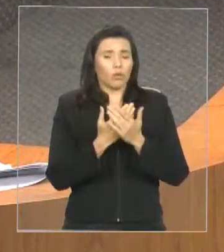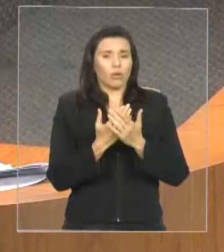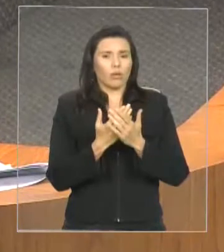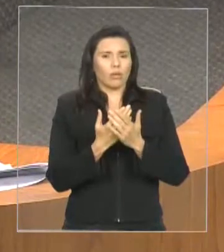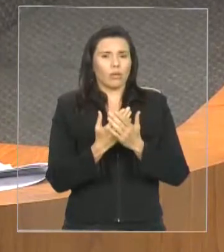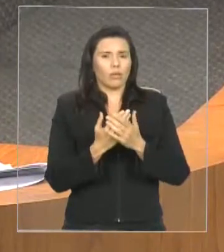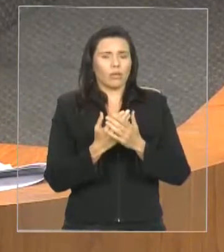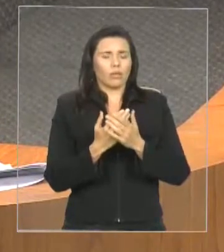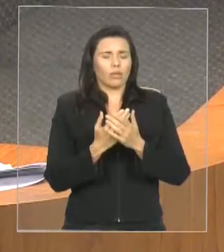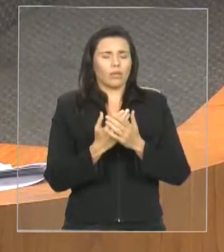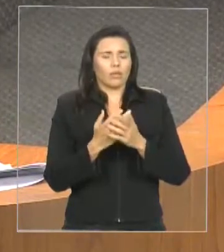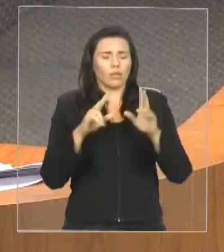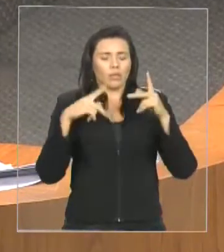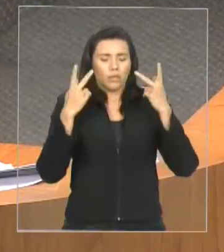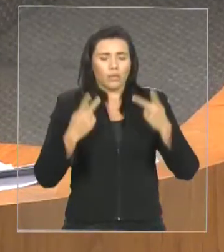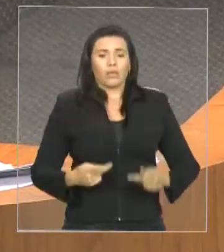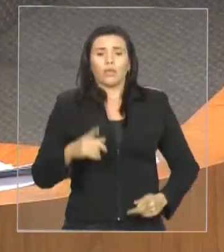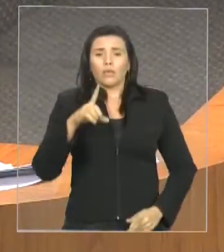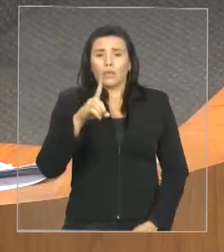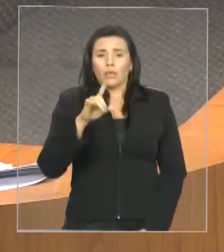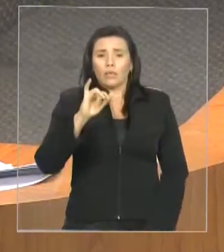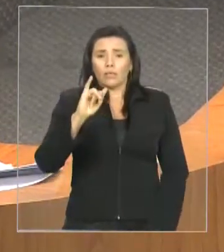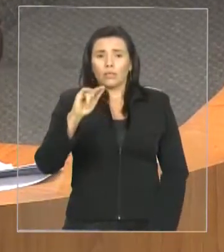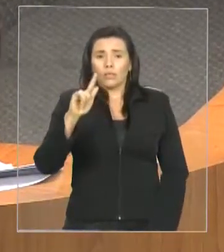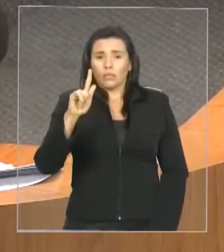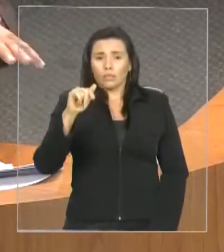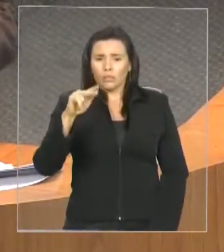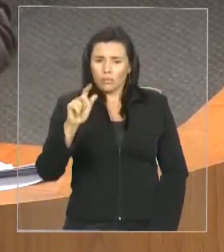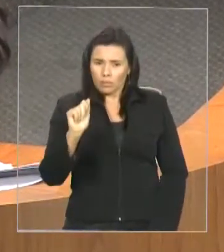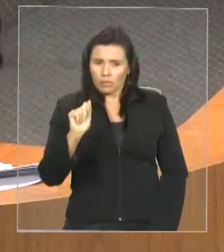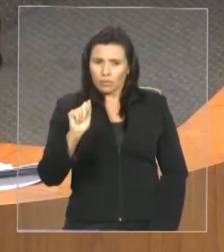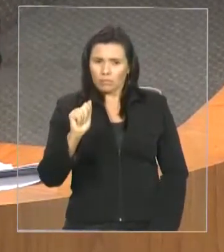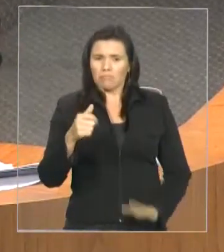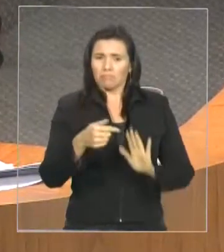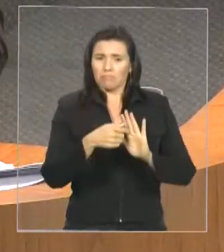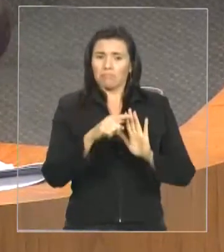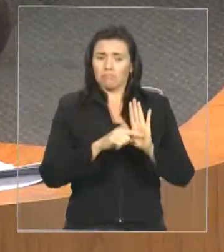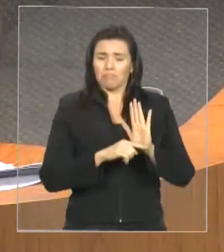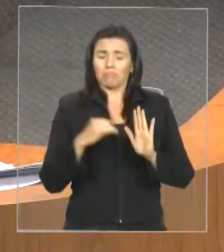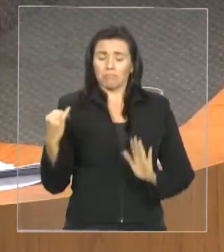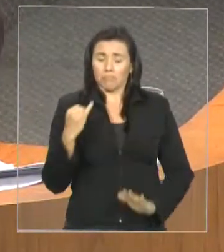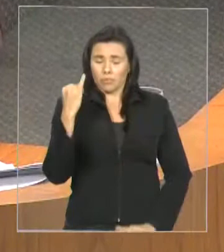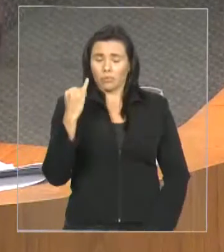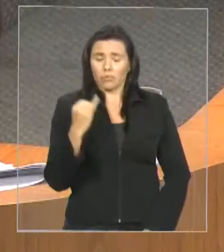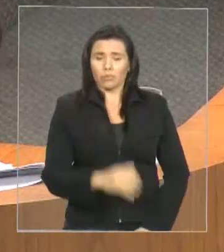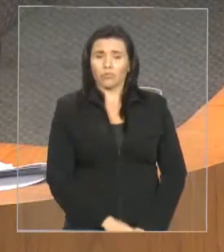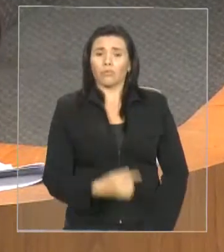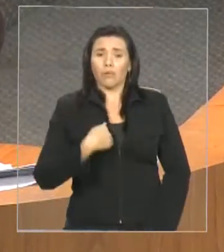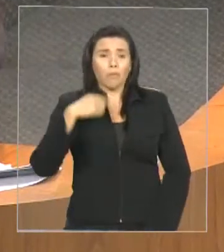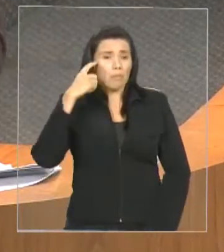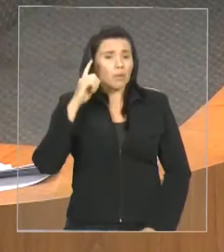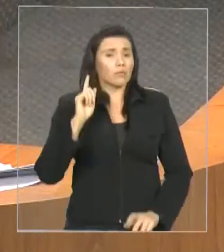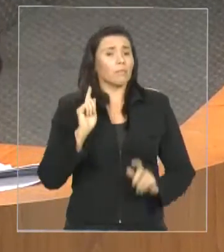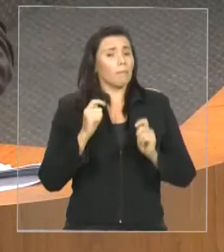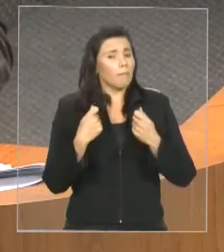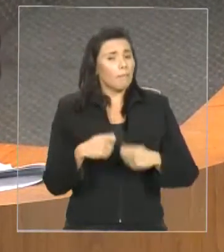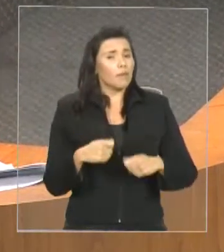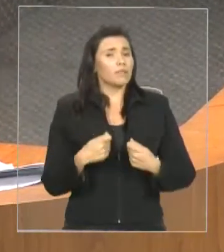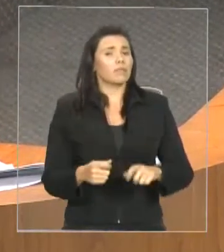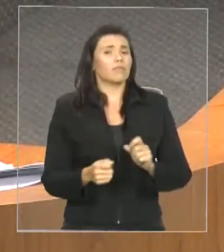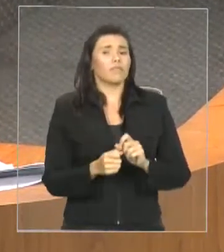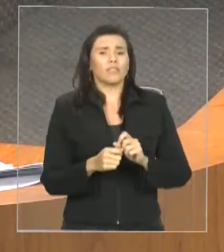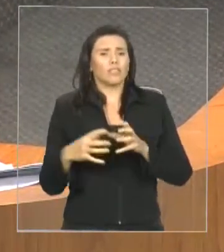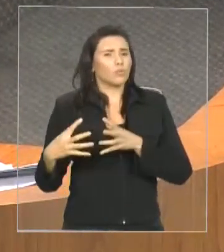interessante, importantíssimo, mas a necessidade de se fazer em todas. Quantas escolas funcionam em barracão, em Barreirinhas, por